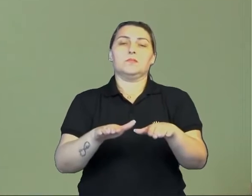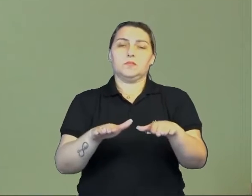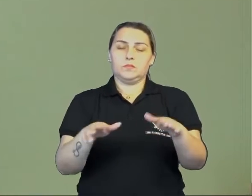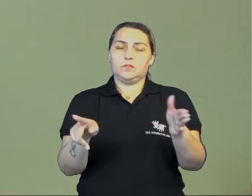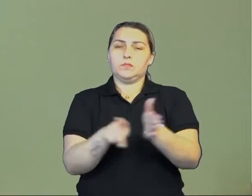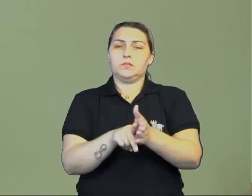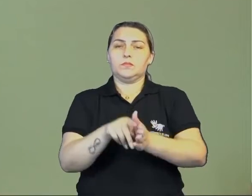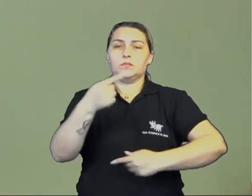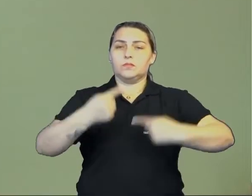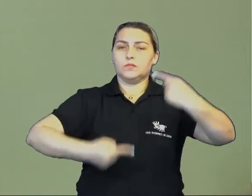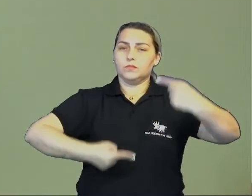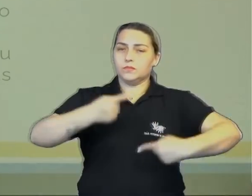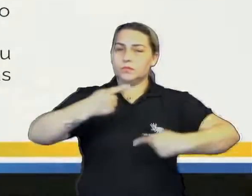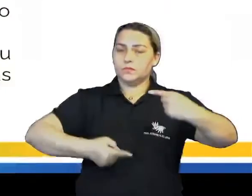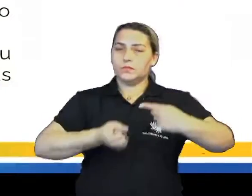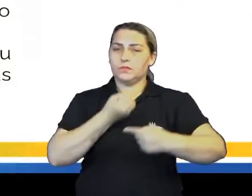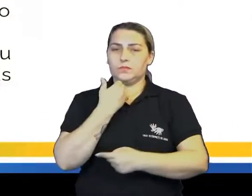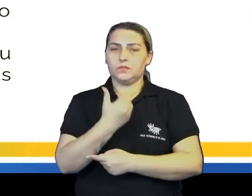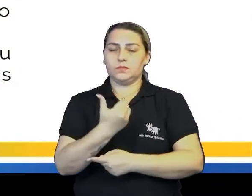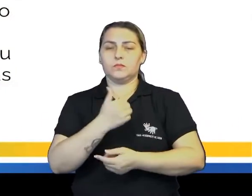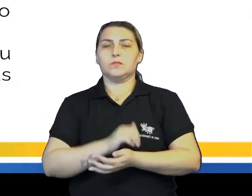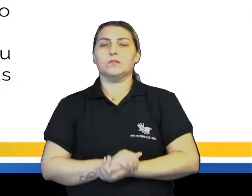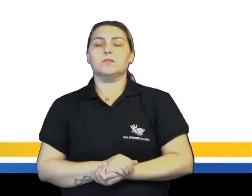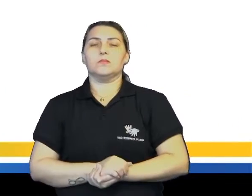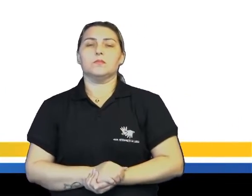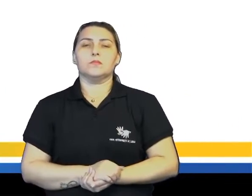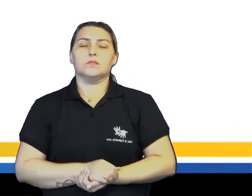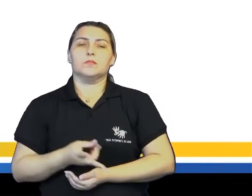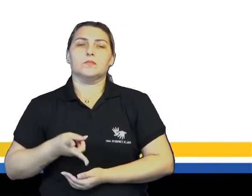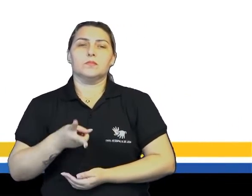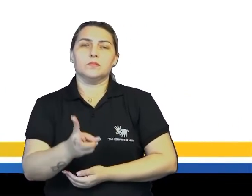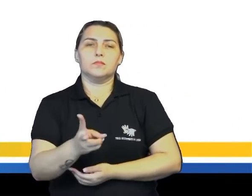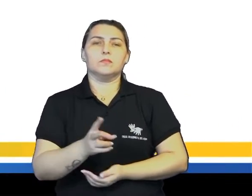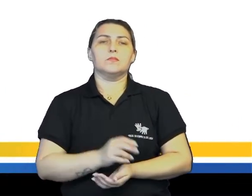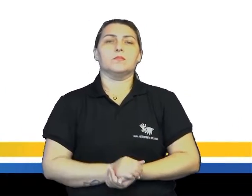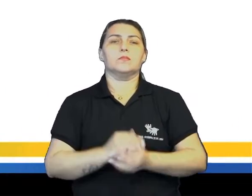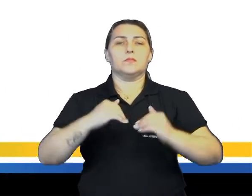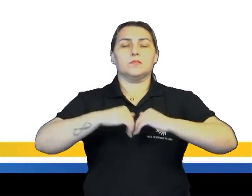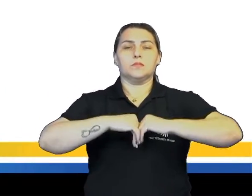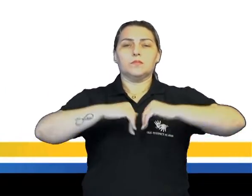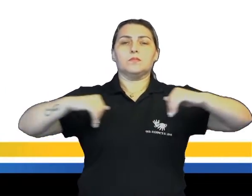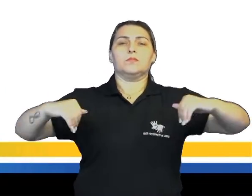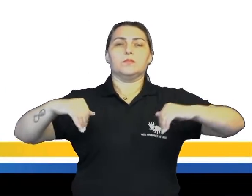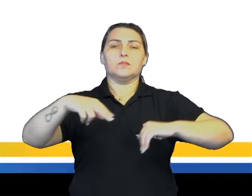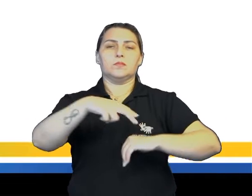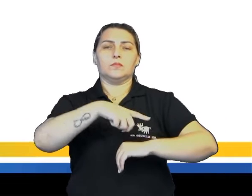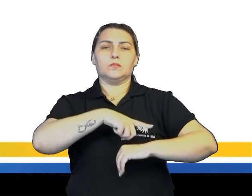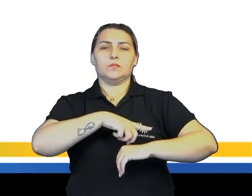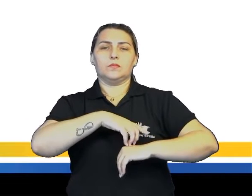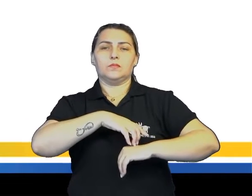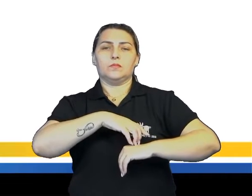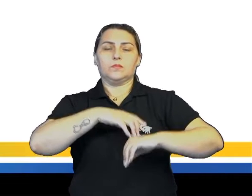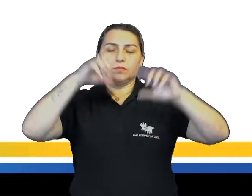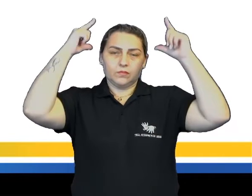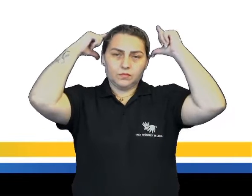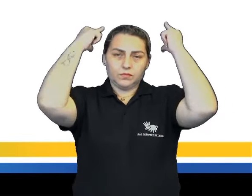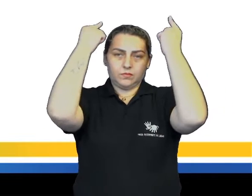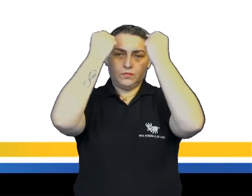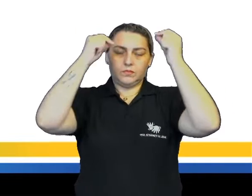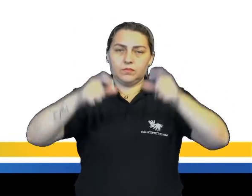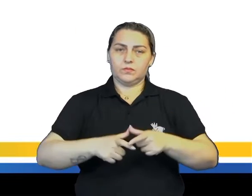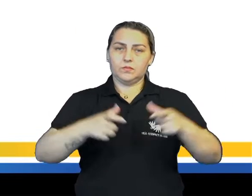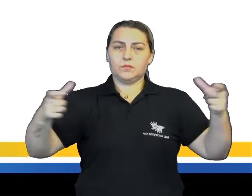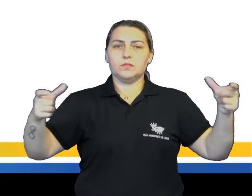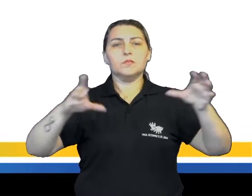estabelecido a sua política. Tá bom, pessoal? Então vamos continuar aqui. A divisão da poli grega. A